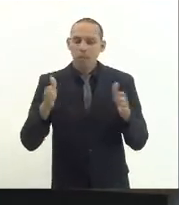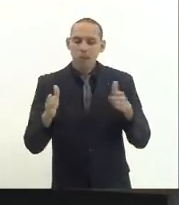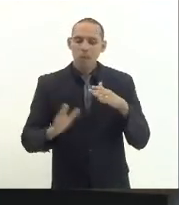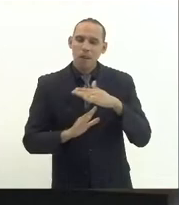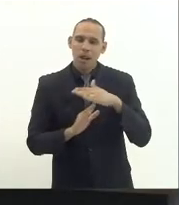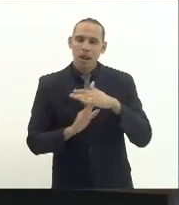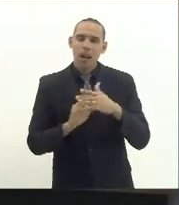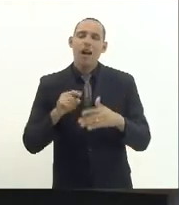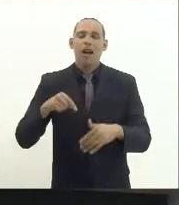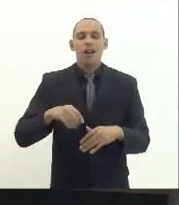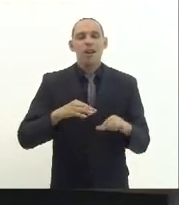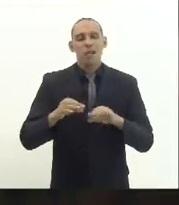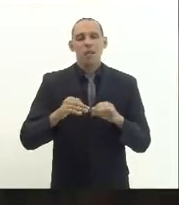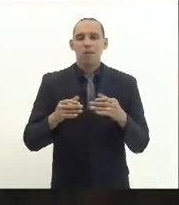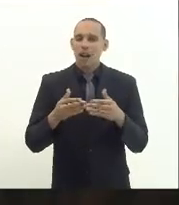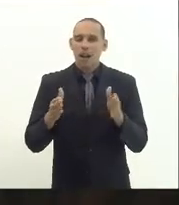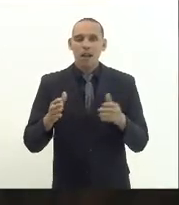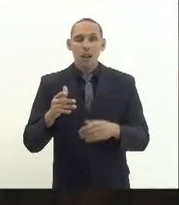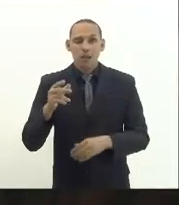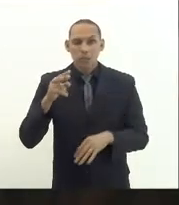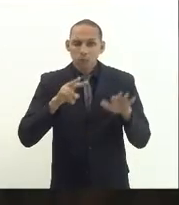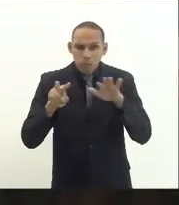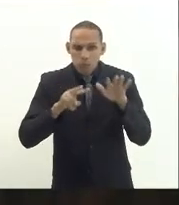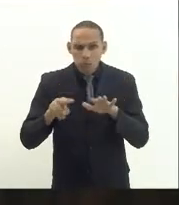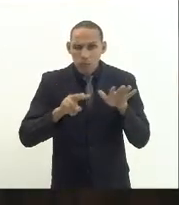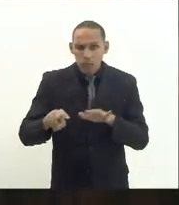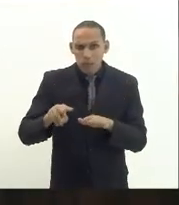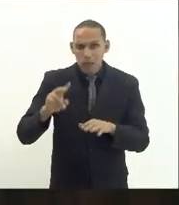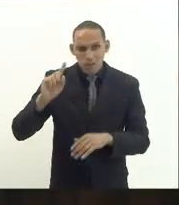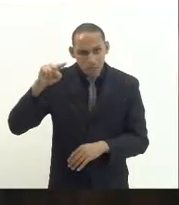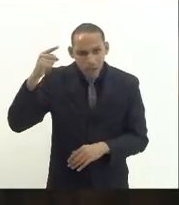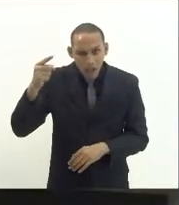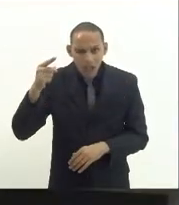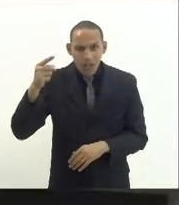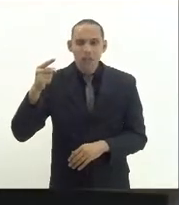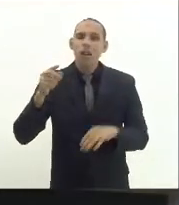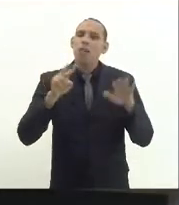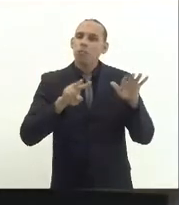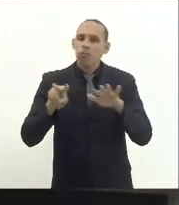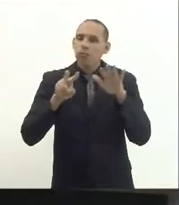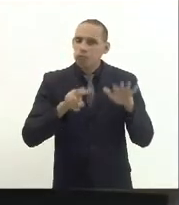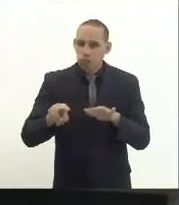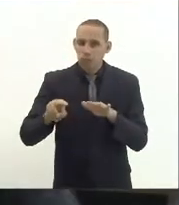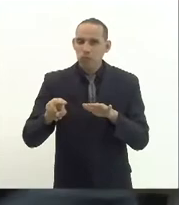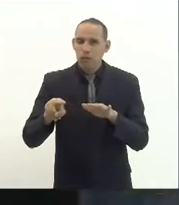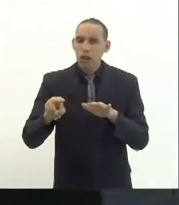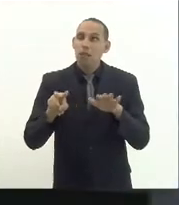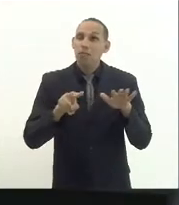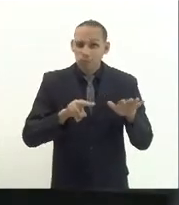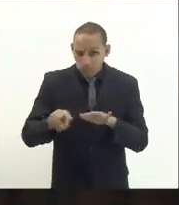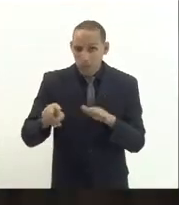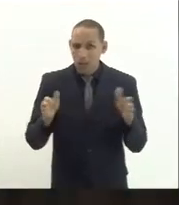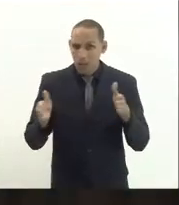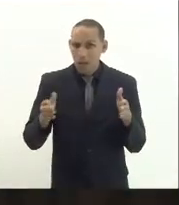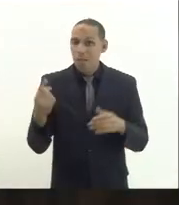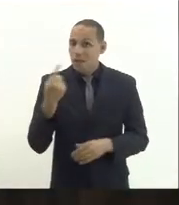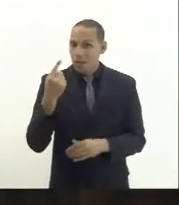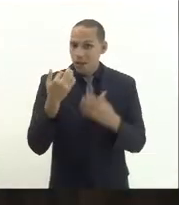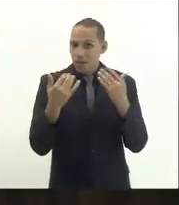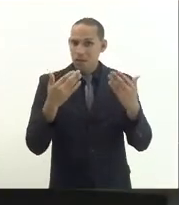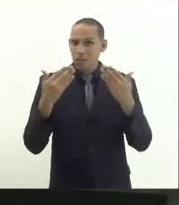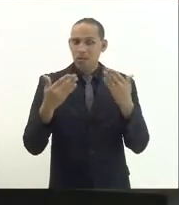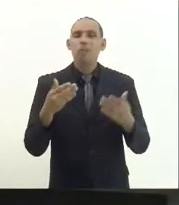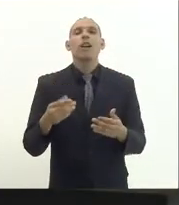Estadual de Educação aqui no Parlamento a semana mais duas três semanas no máximo são duas três semanas no máximo para marcar a primeira